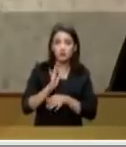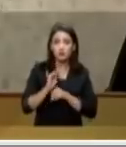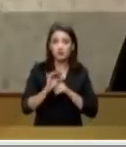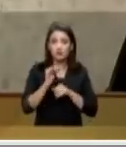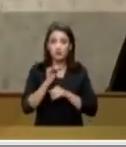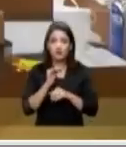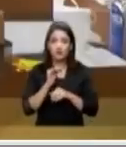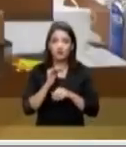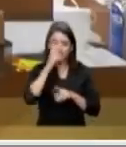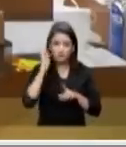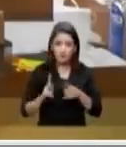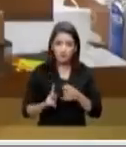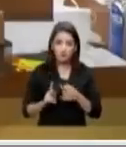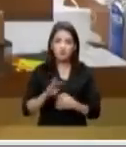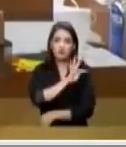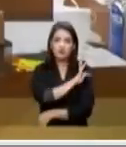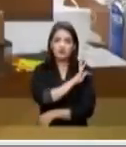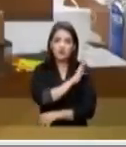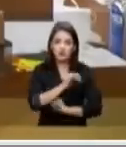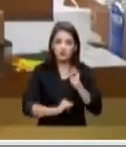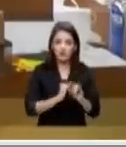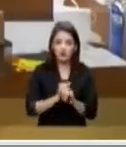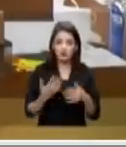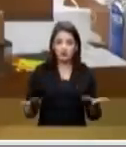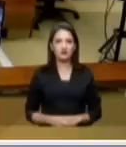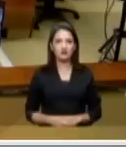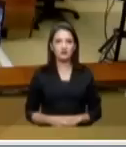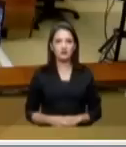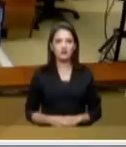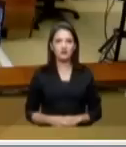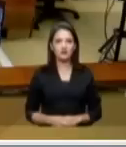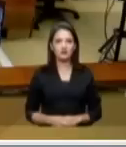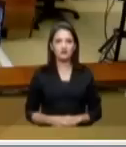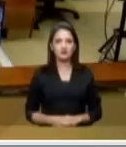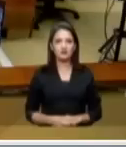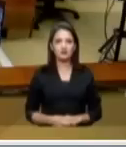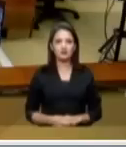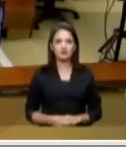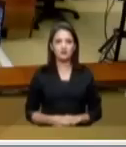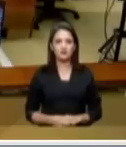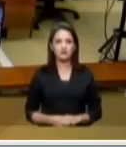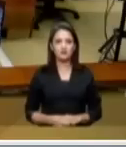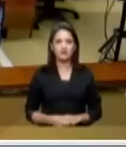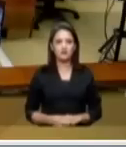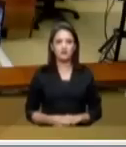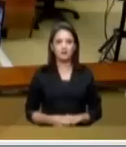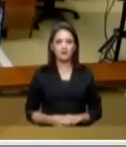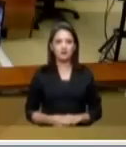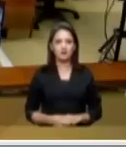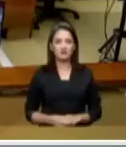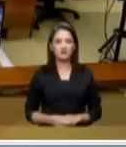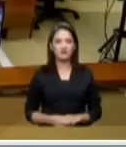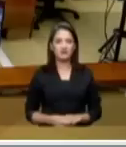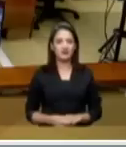insólita que ele próprio alimentou com os militares em torno das urnas eletrônicas e o